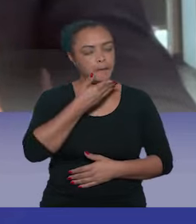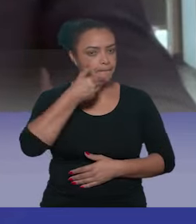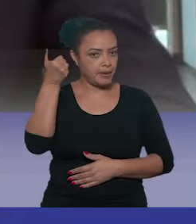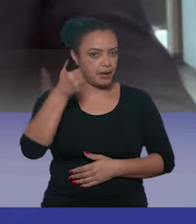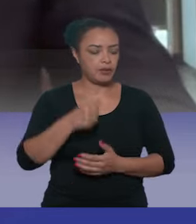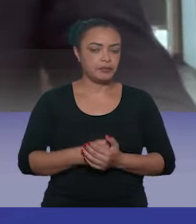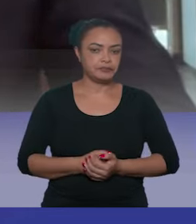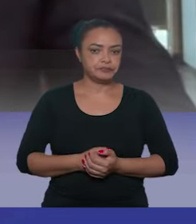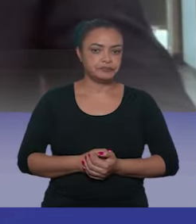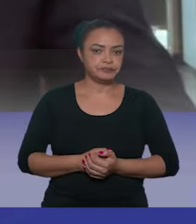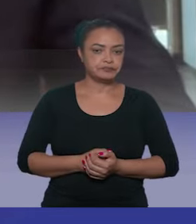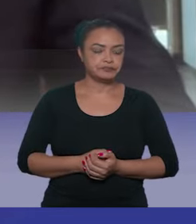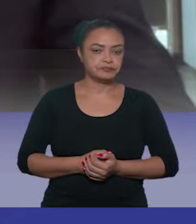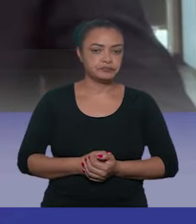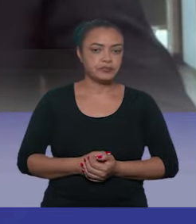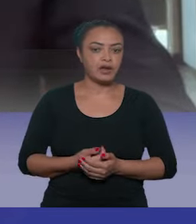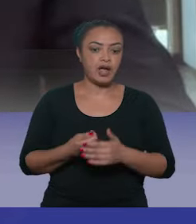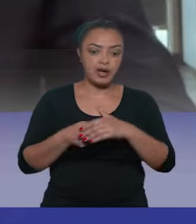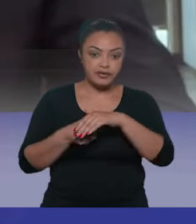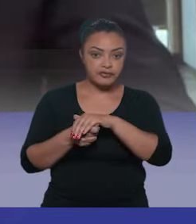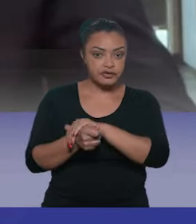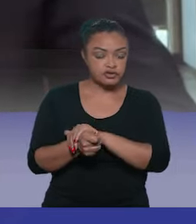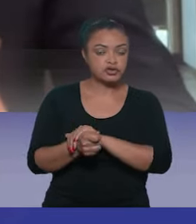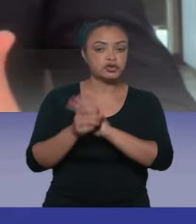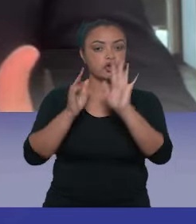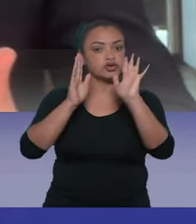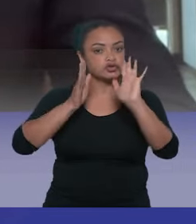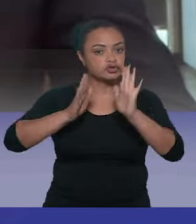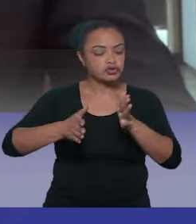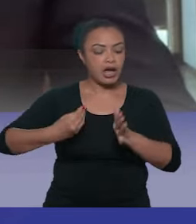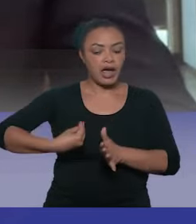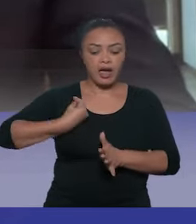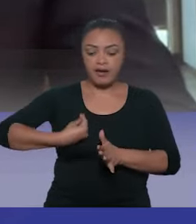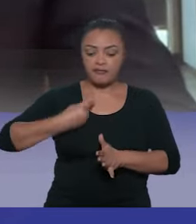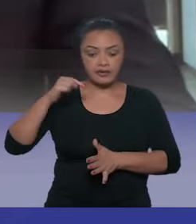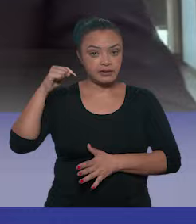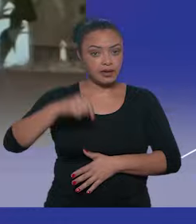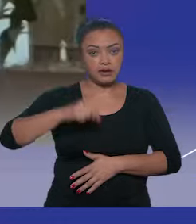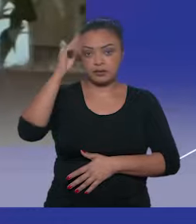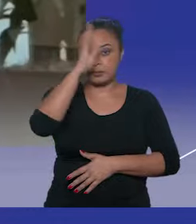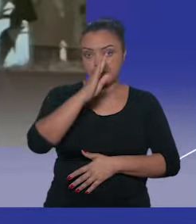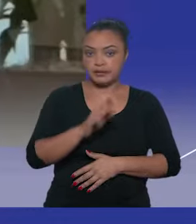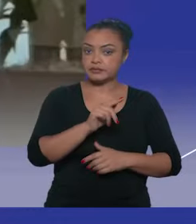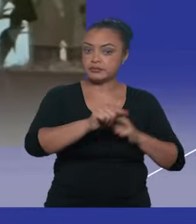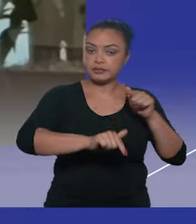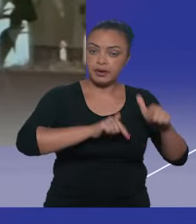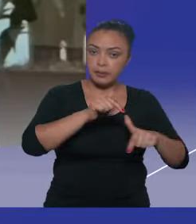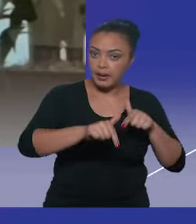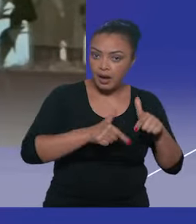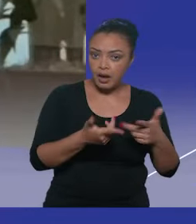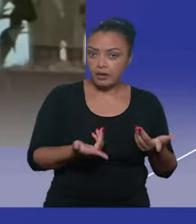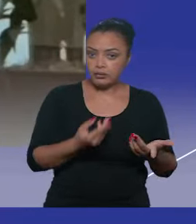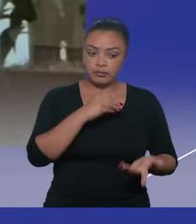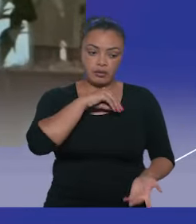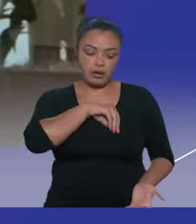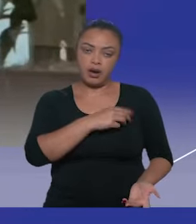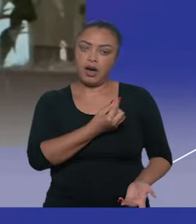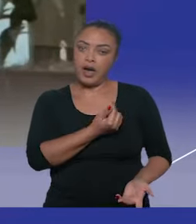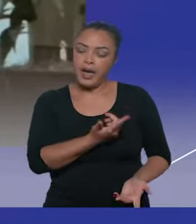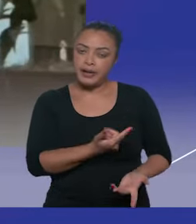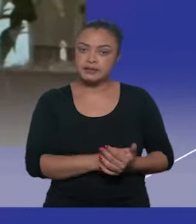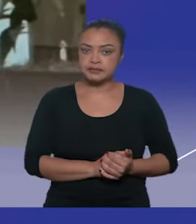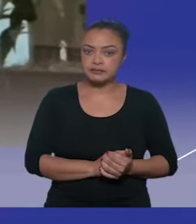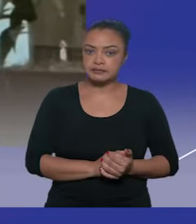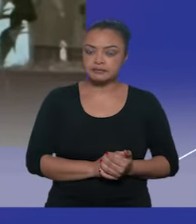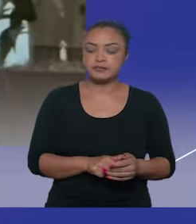totalmente descorrelacionados com os investimentos brasileiros. Então, esse é o maior benefício. O investidor brasileiro, ele já tem toda a